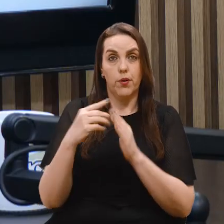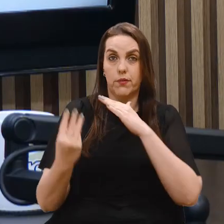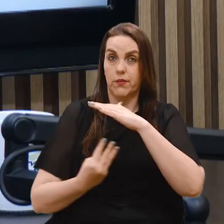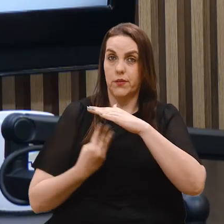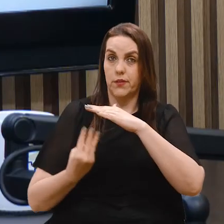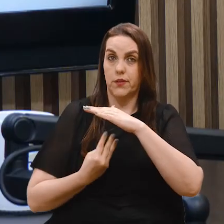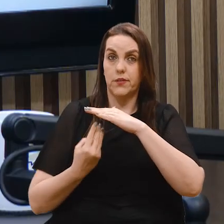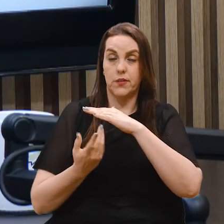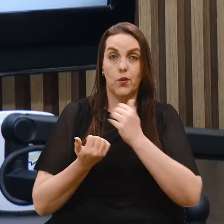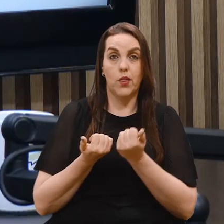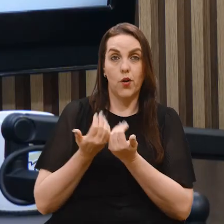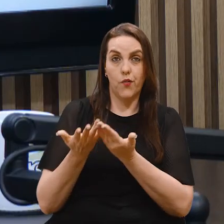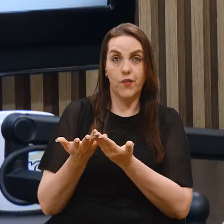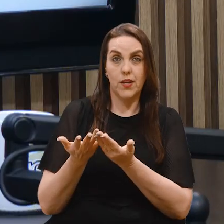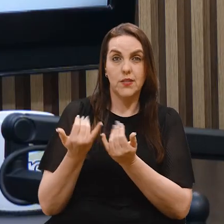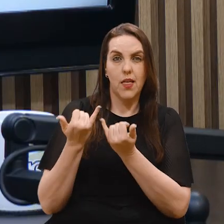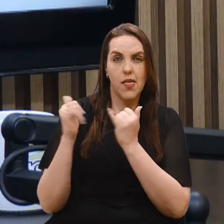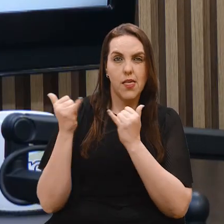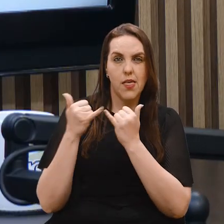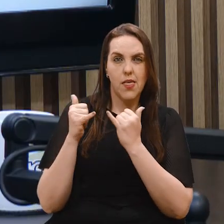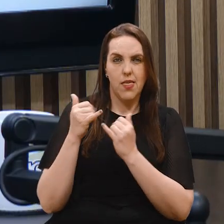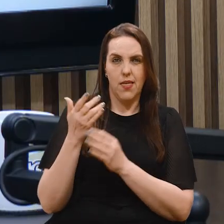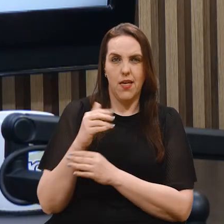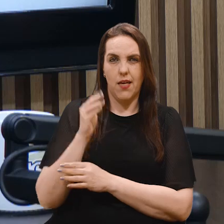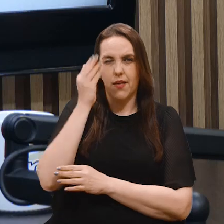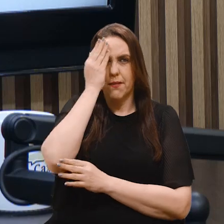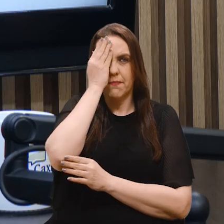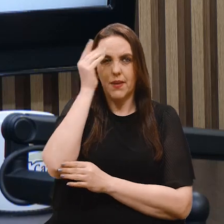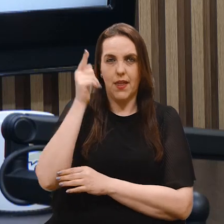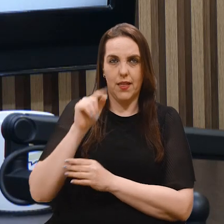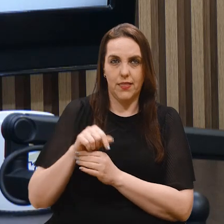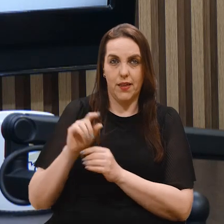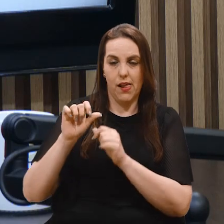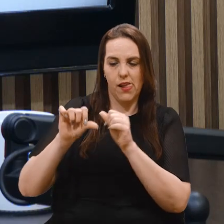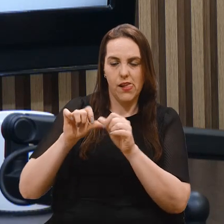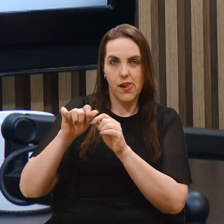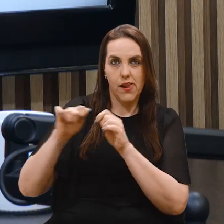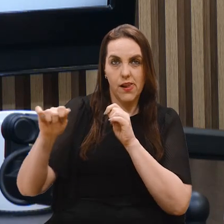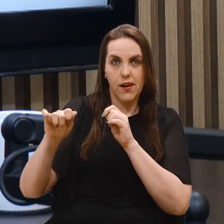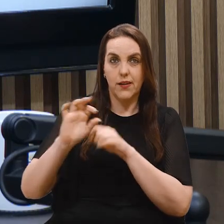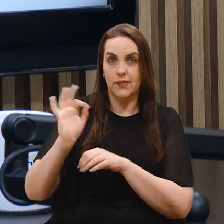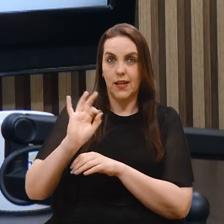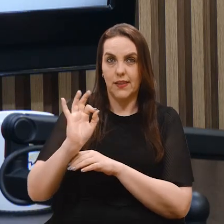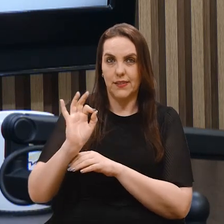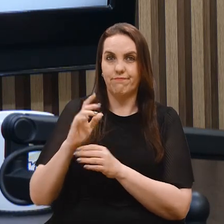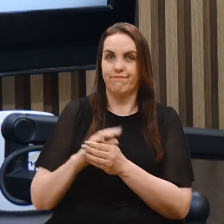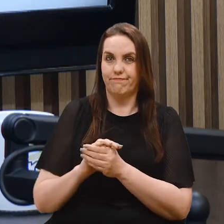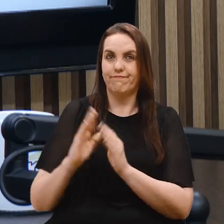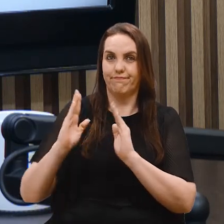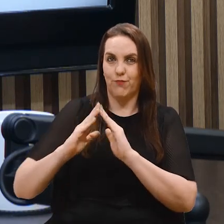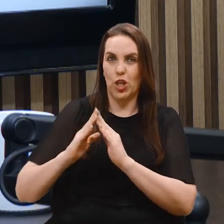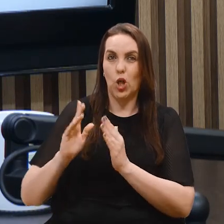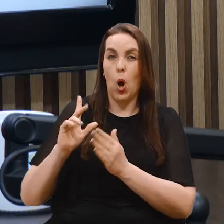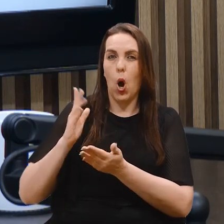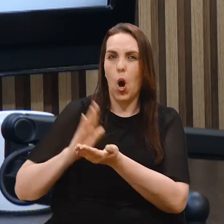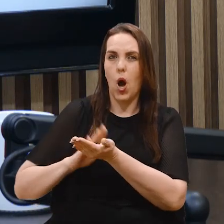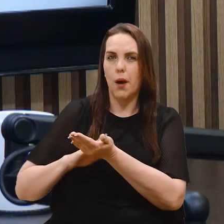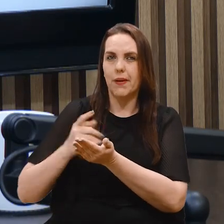estavam oferecendo ligações irregulares sem o lacre, né, para os moradores. Cobravam uma taxa e